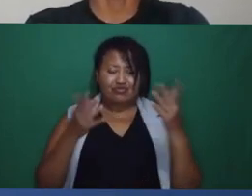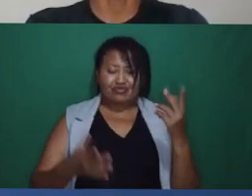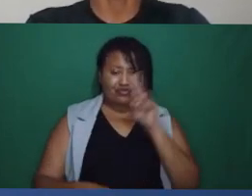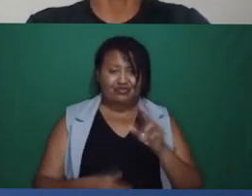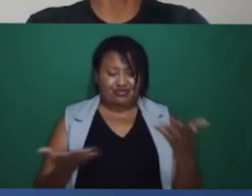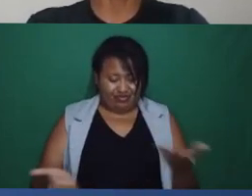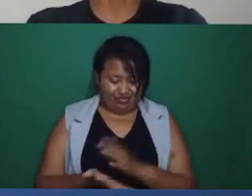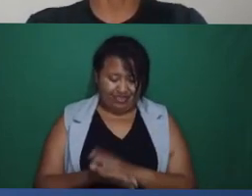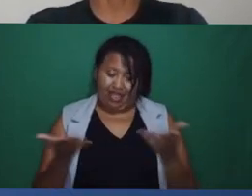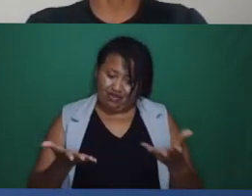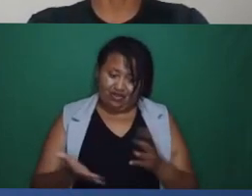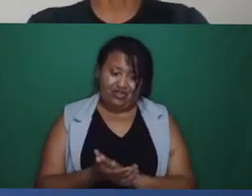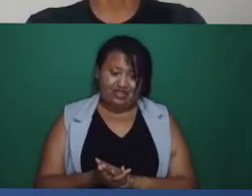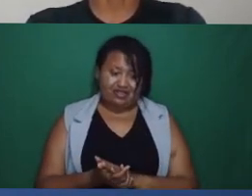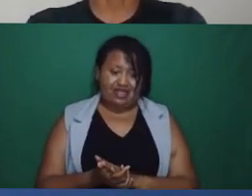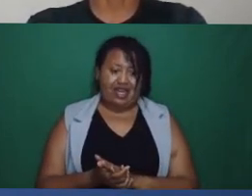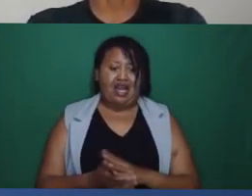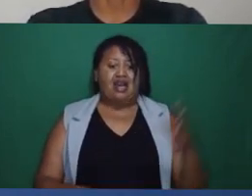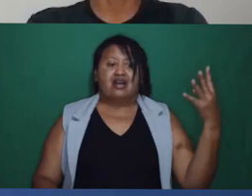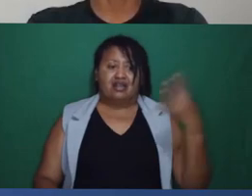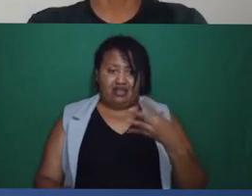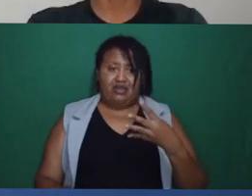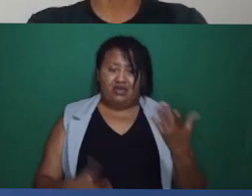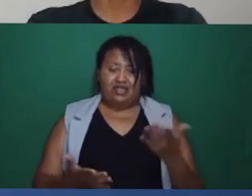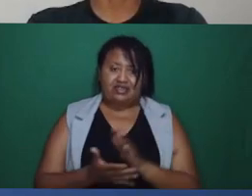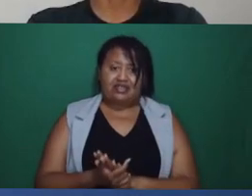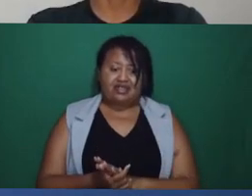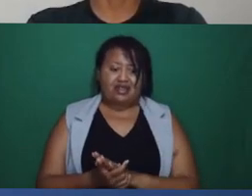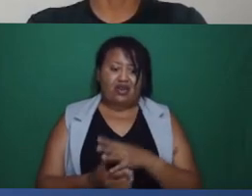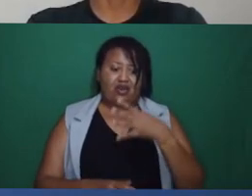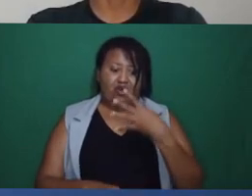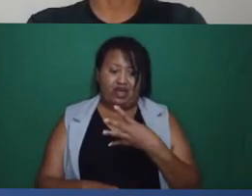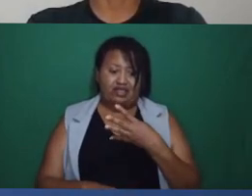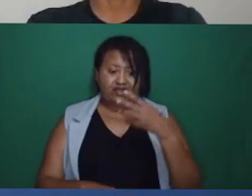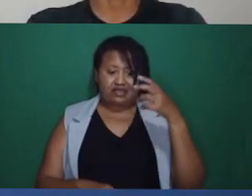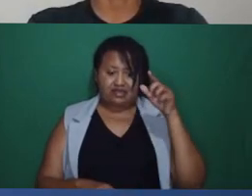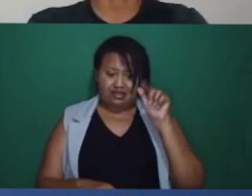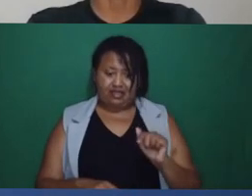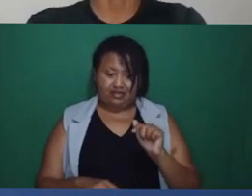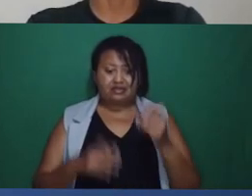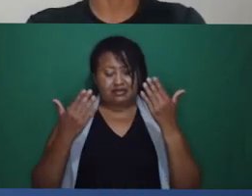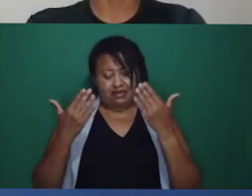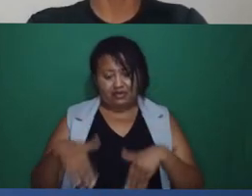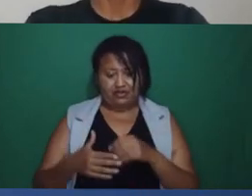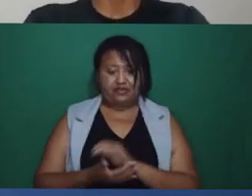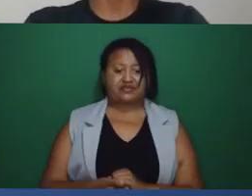para gente então vamos agora a quarta questão foi o item 47 da prova